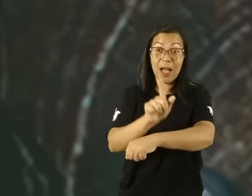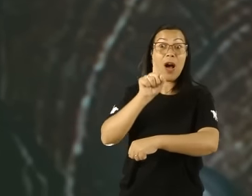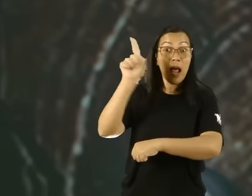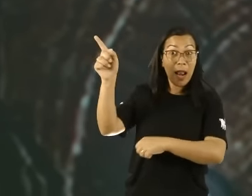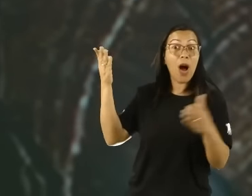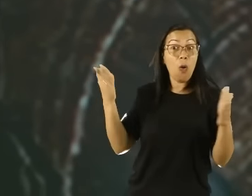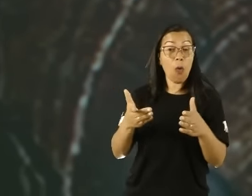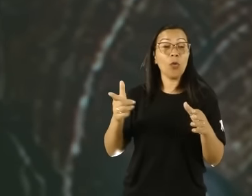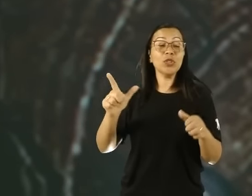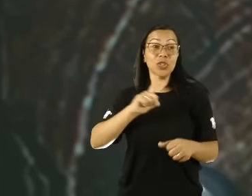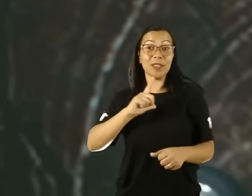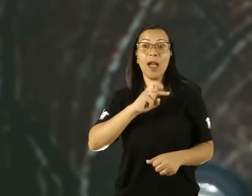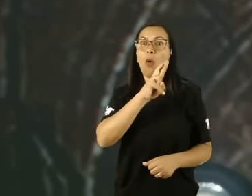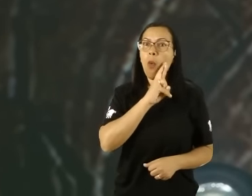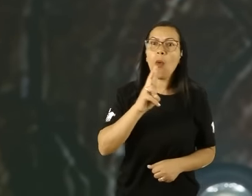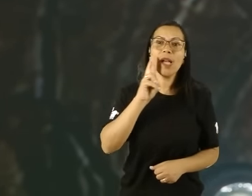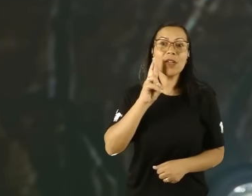colocam no anzol assim que faz.